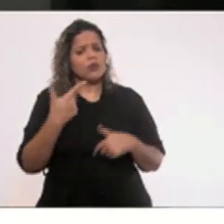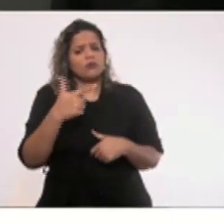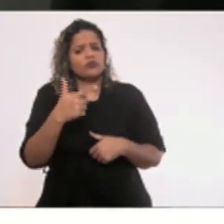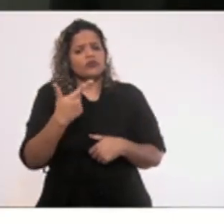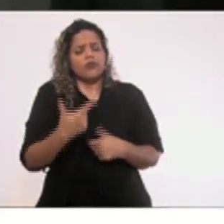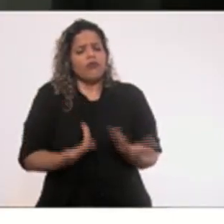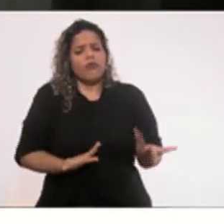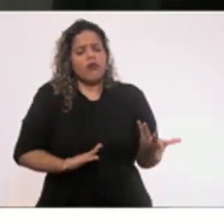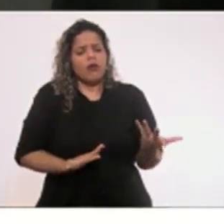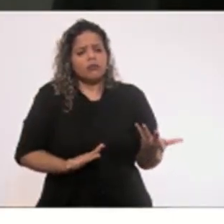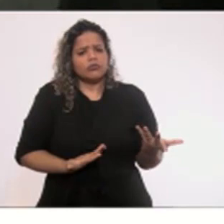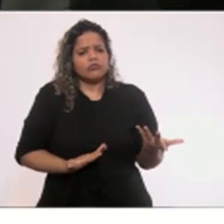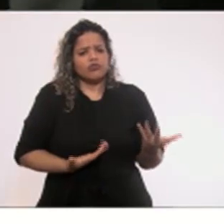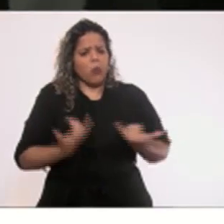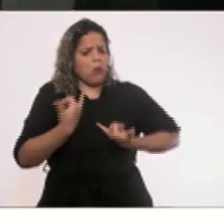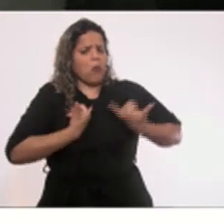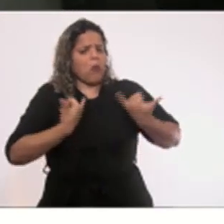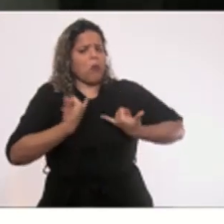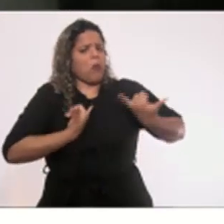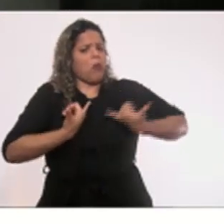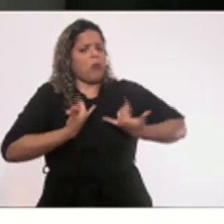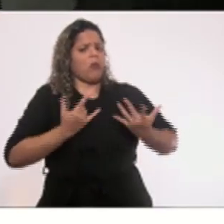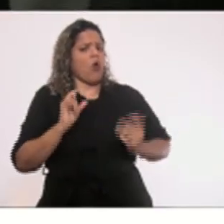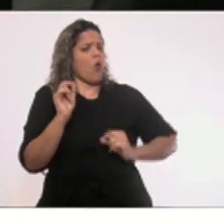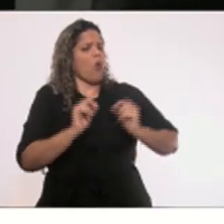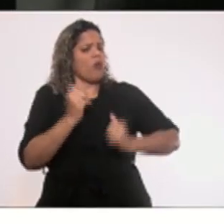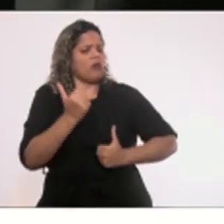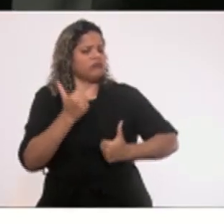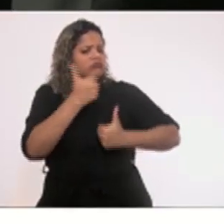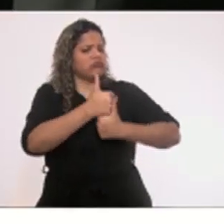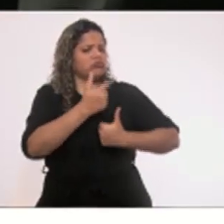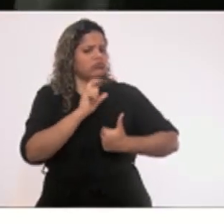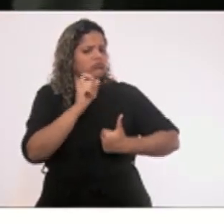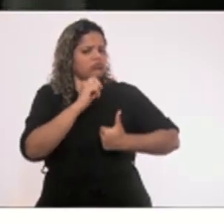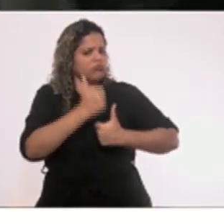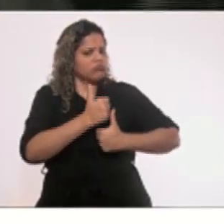não tivemos ciência do